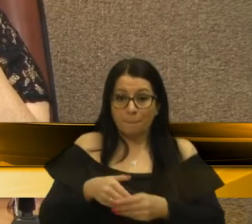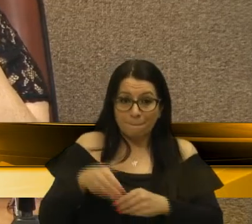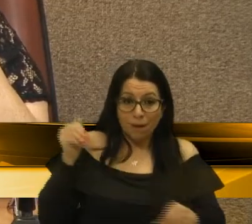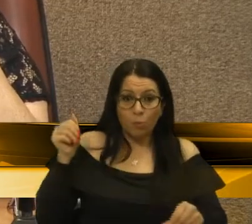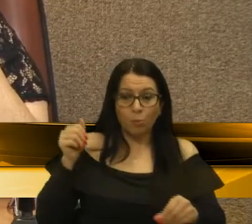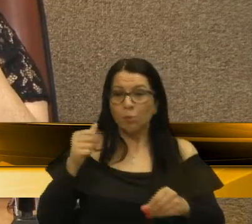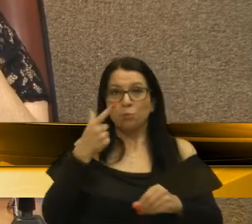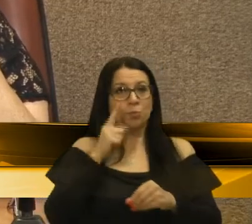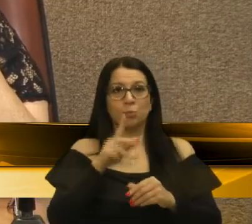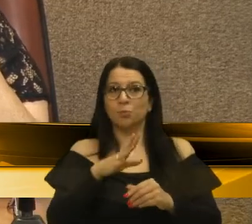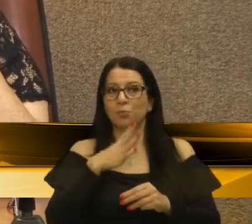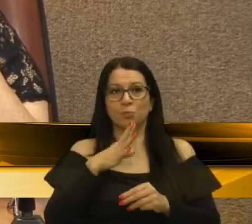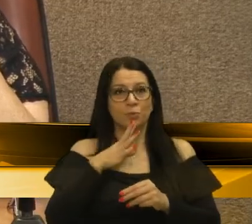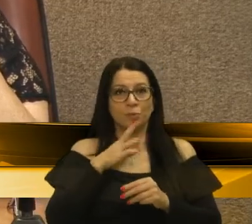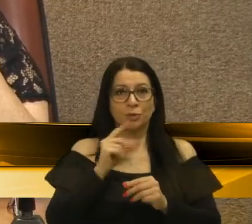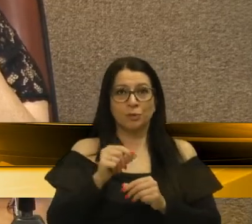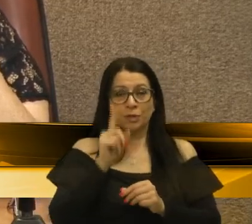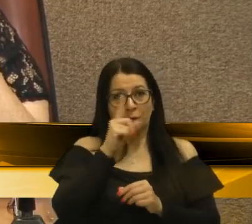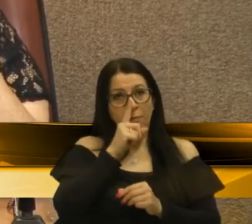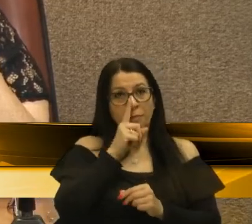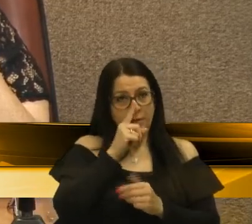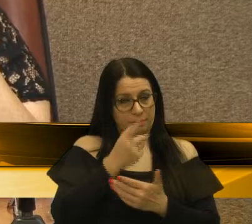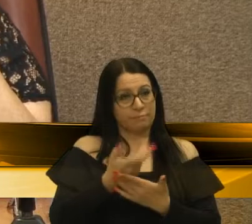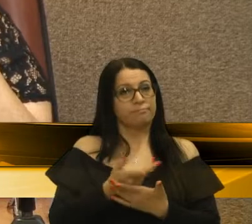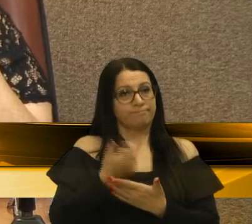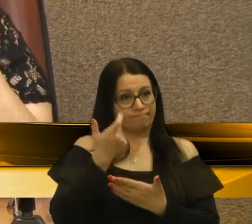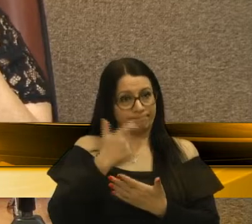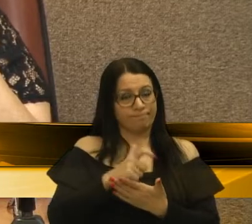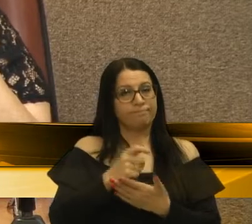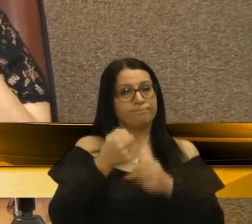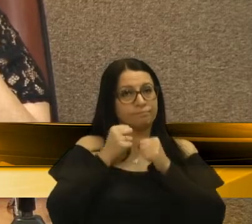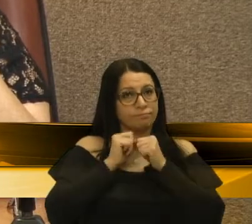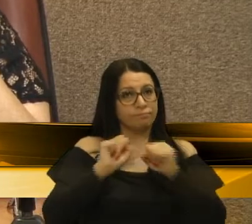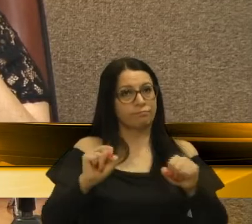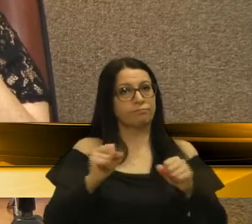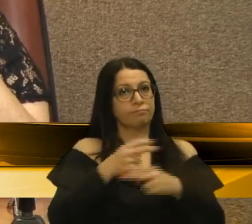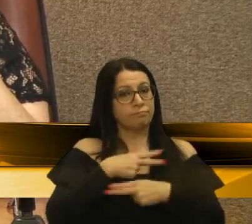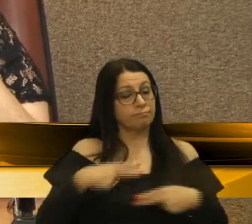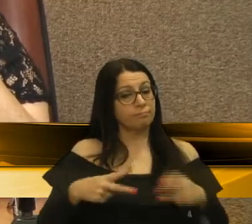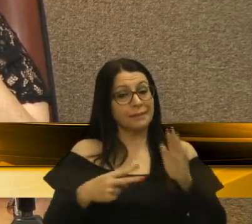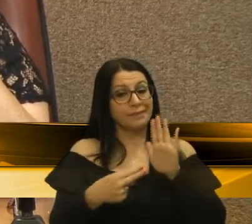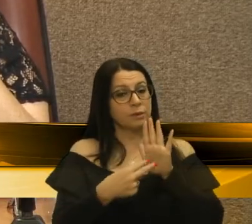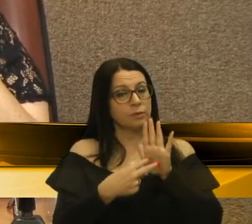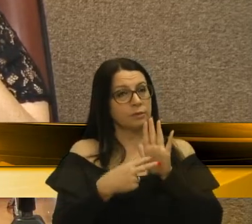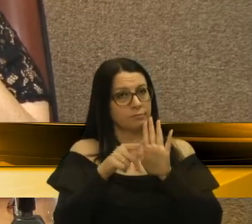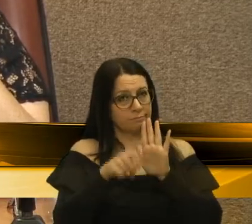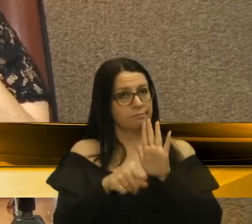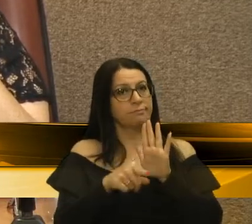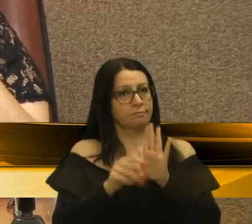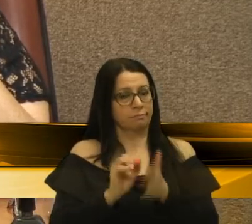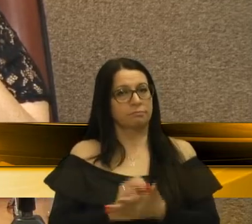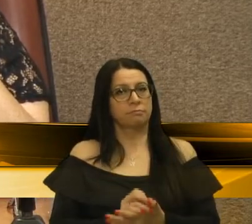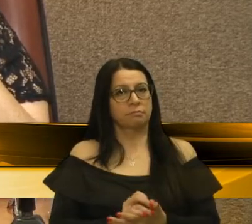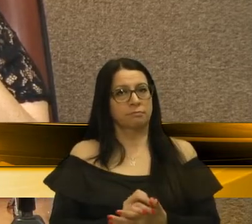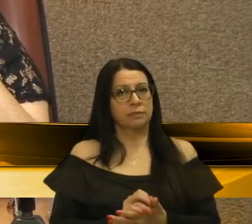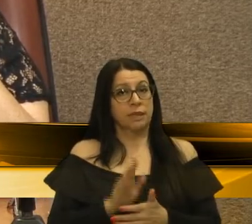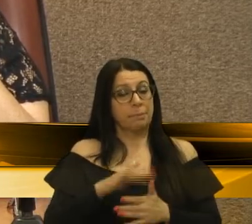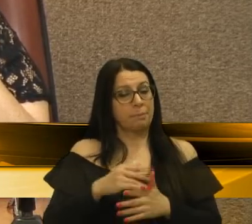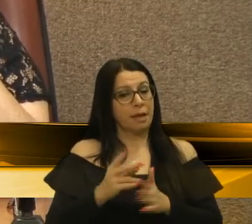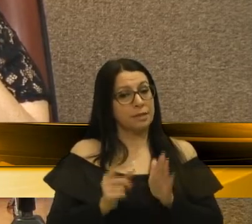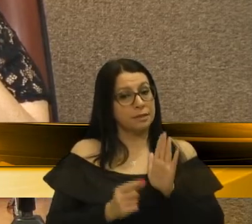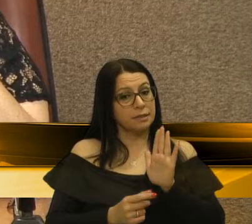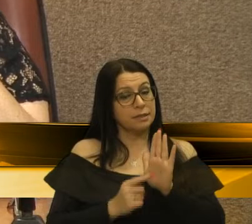não conhecem o perigo. Então, eu acho que a Secretaria de Trânsito precisa dar uma atenção mais